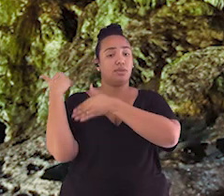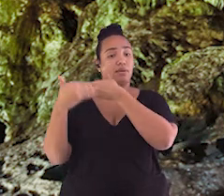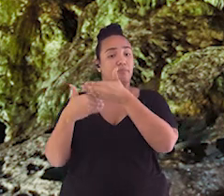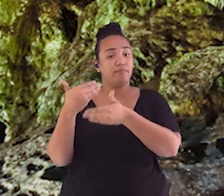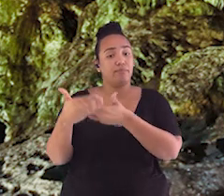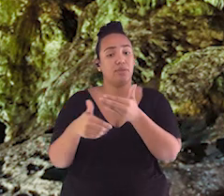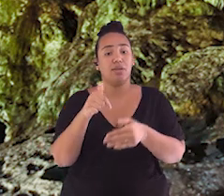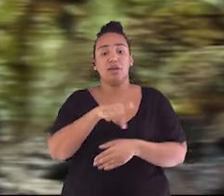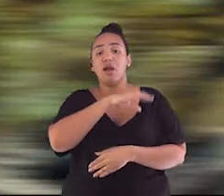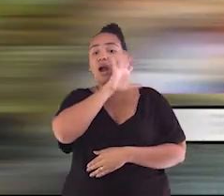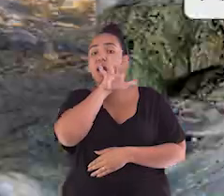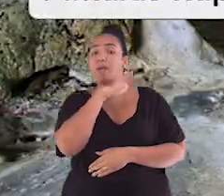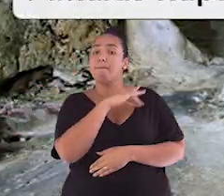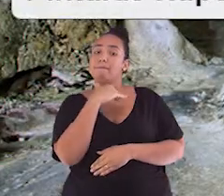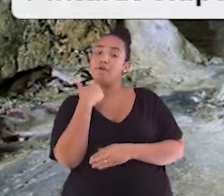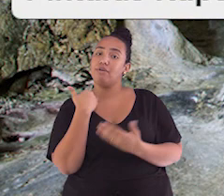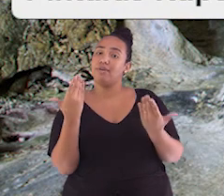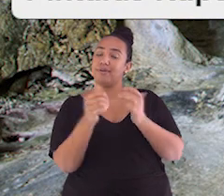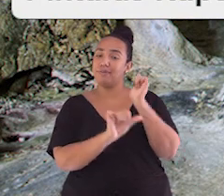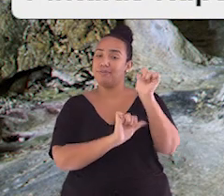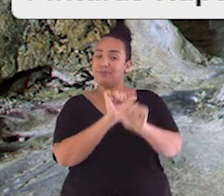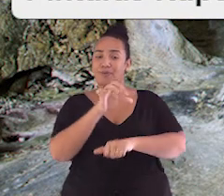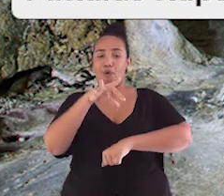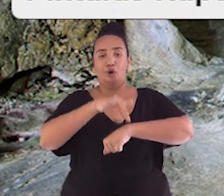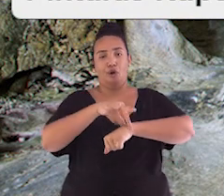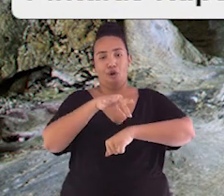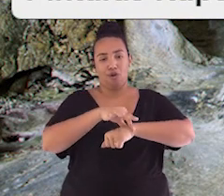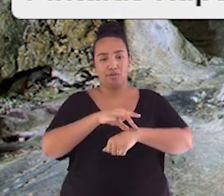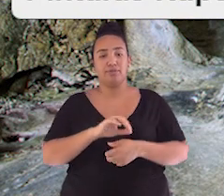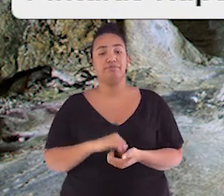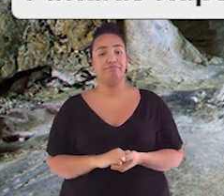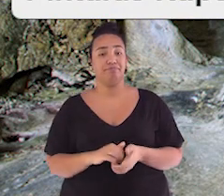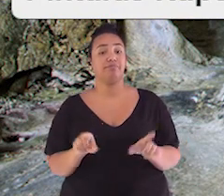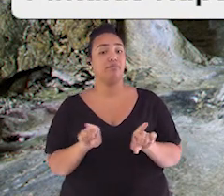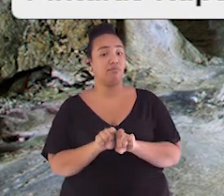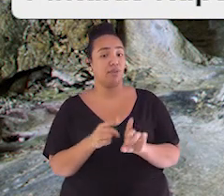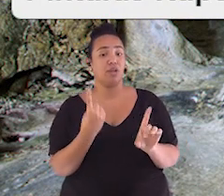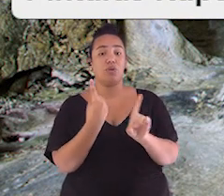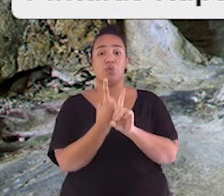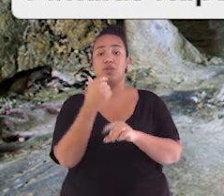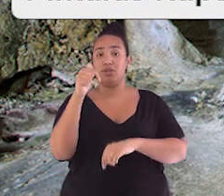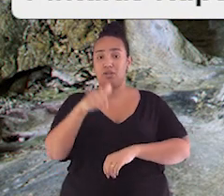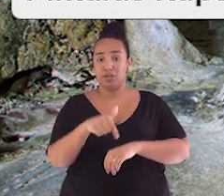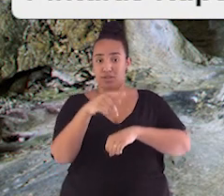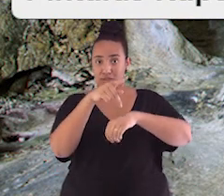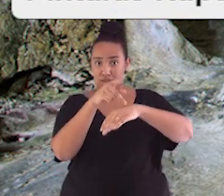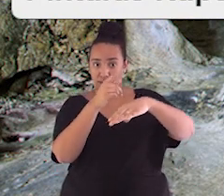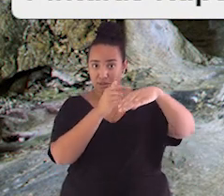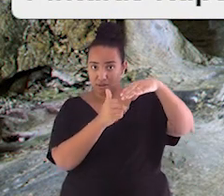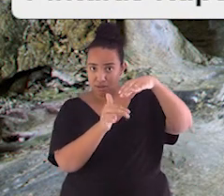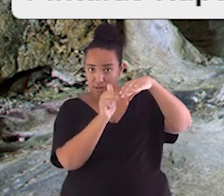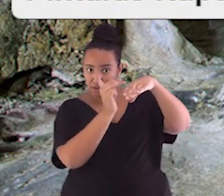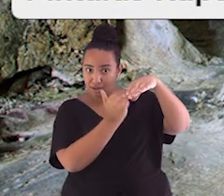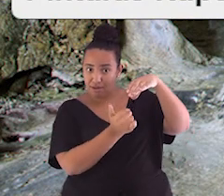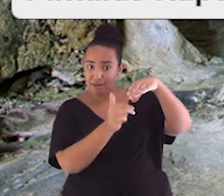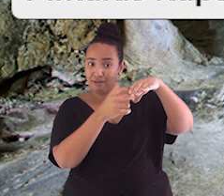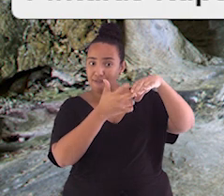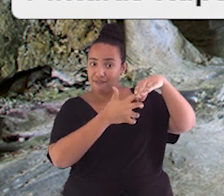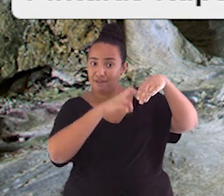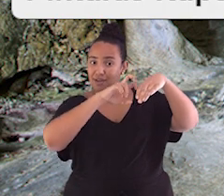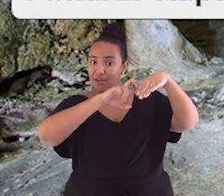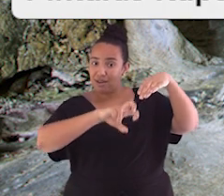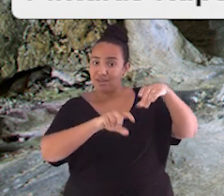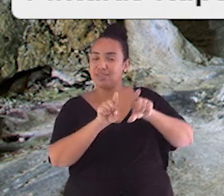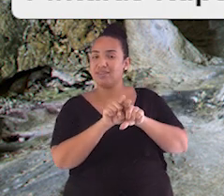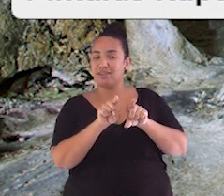viraram fósseis. E também encontramos nas cavernas pinturas rupestres, sepultamentos, restos de fogueira e